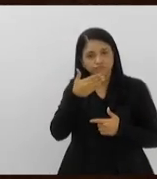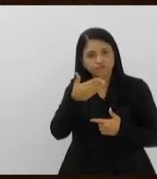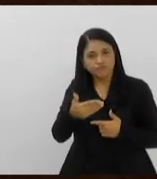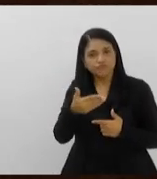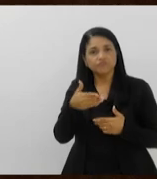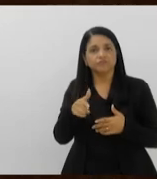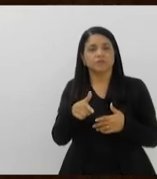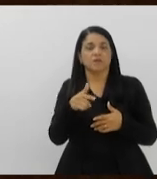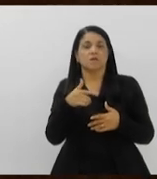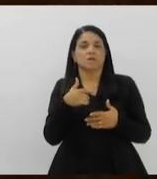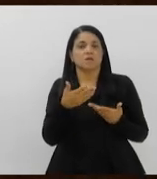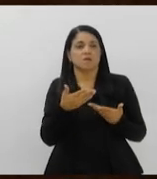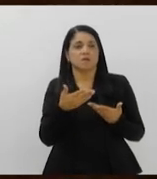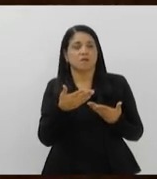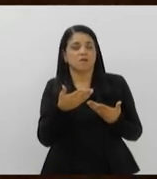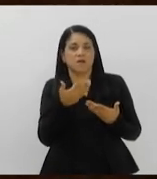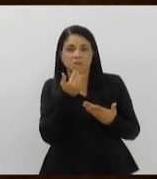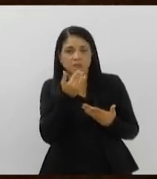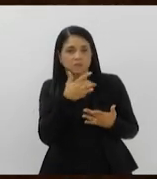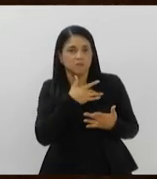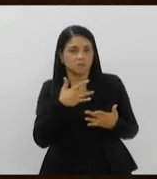isso. Hoje, a gente,